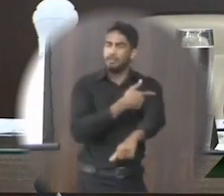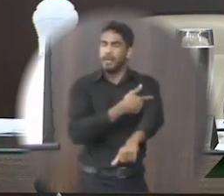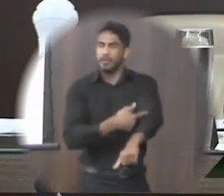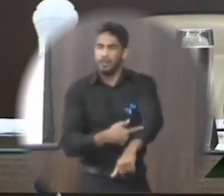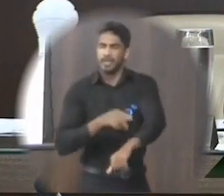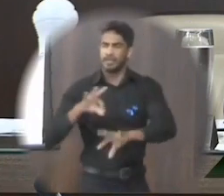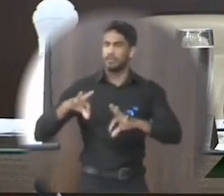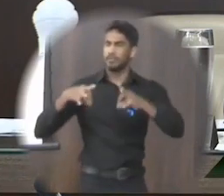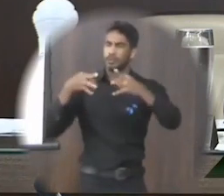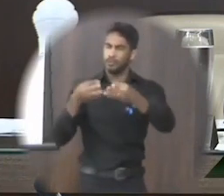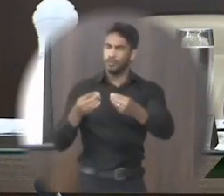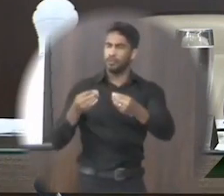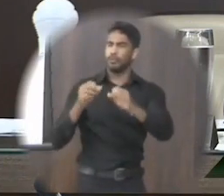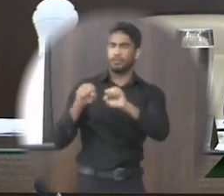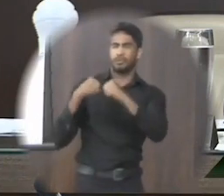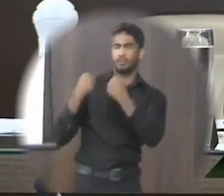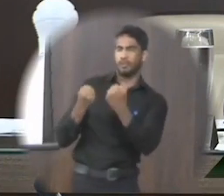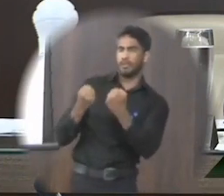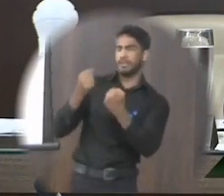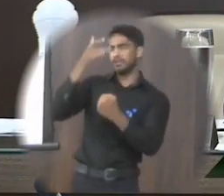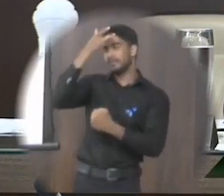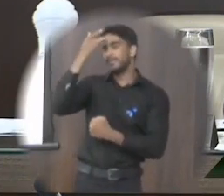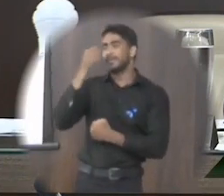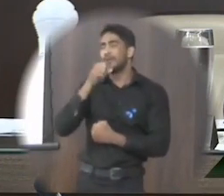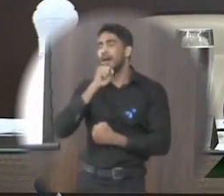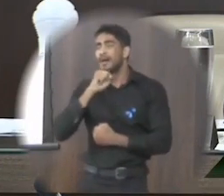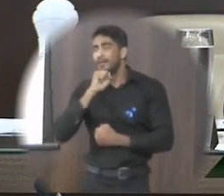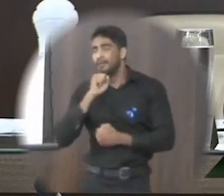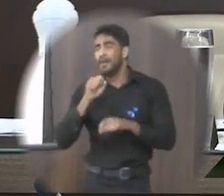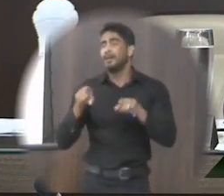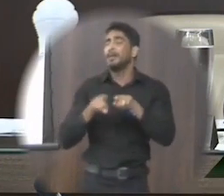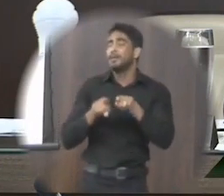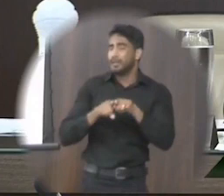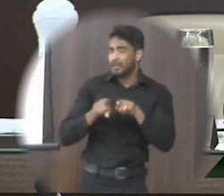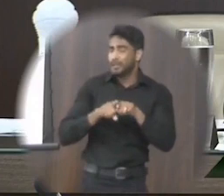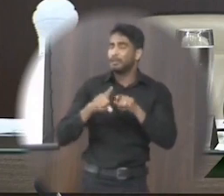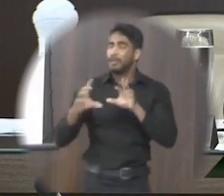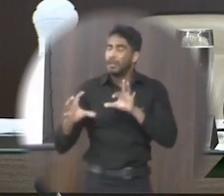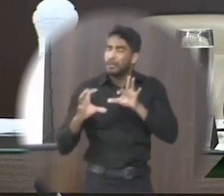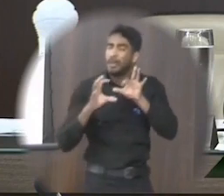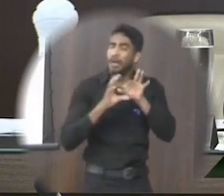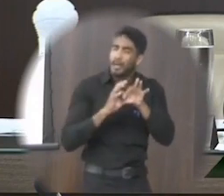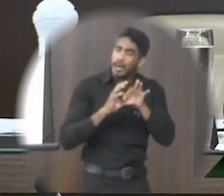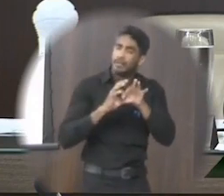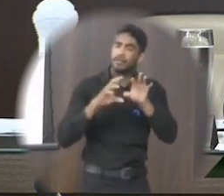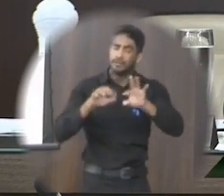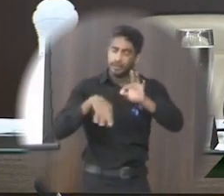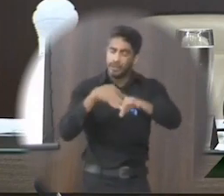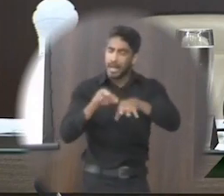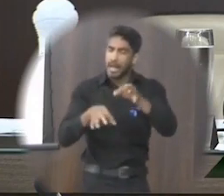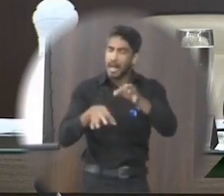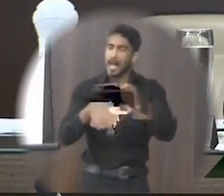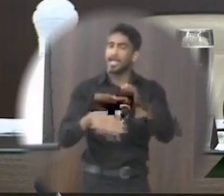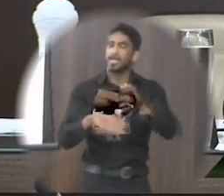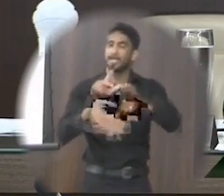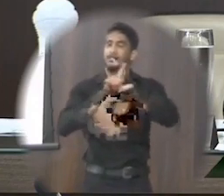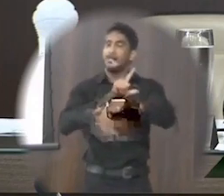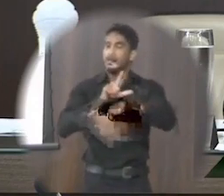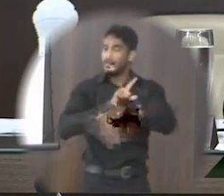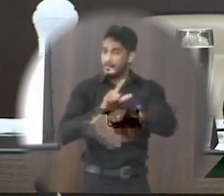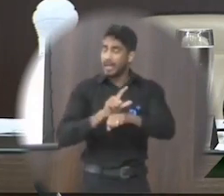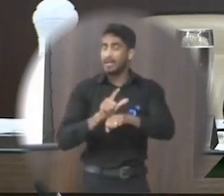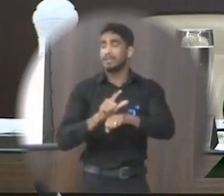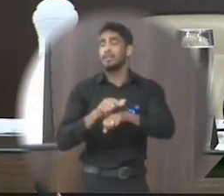de proteção contra ao idoso e utilização de laços violetas para a simbolização. Após o